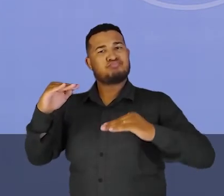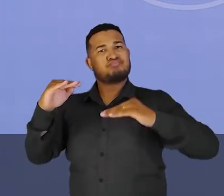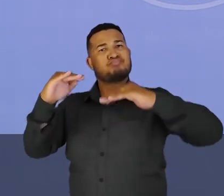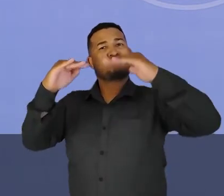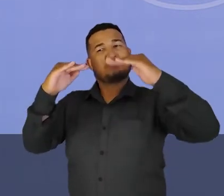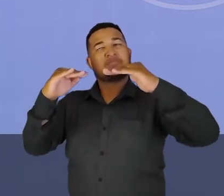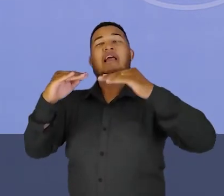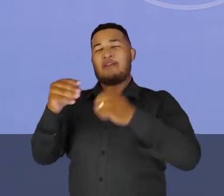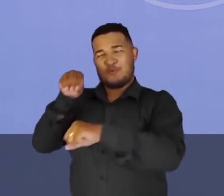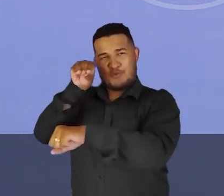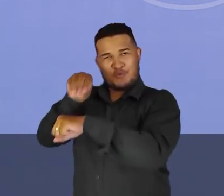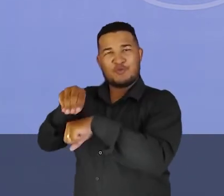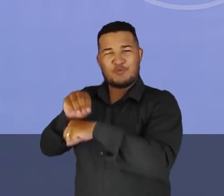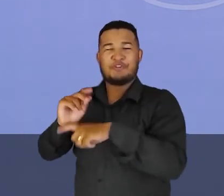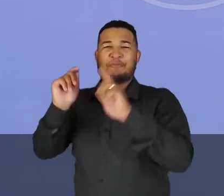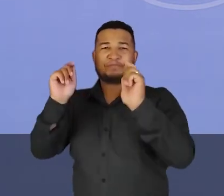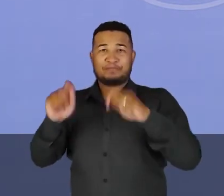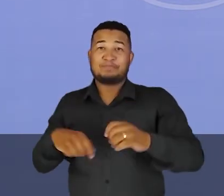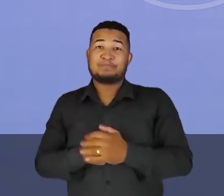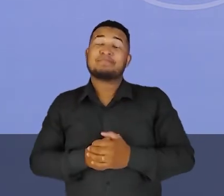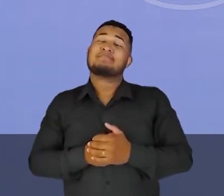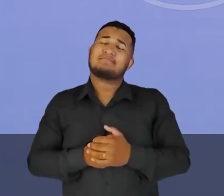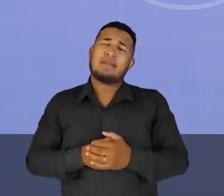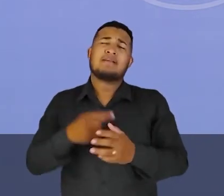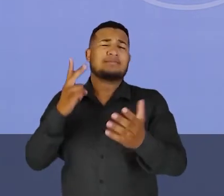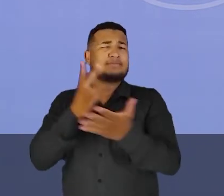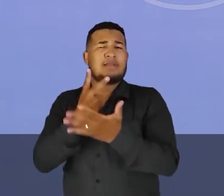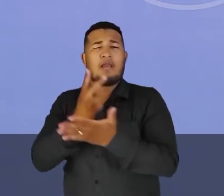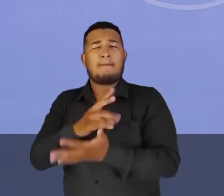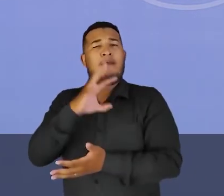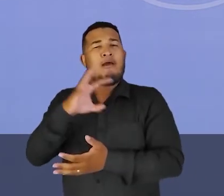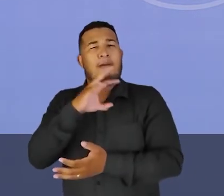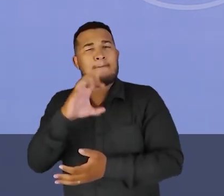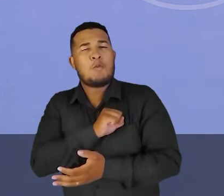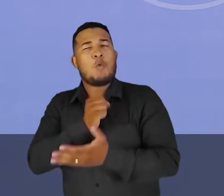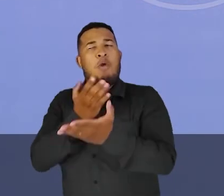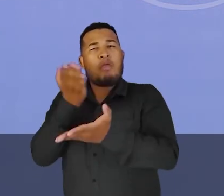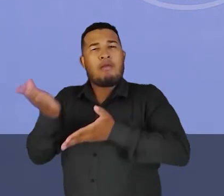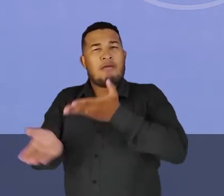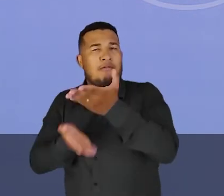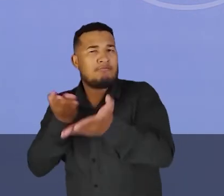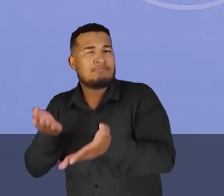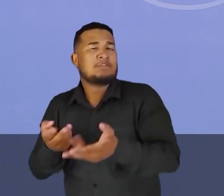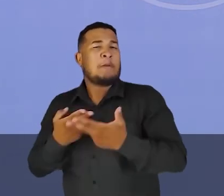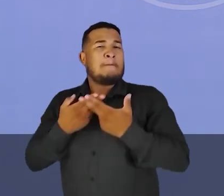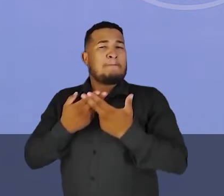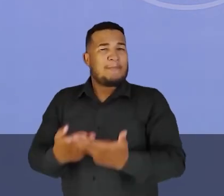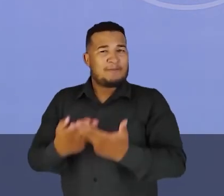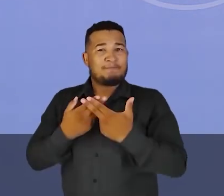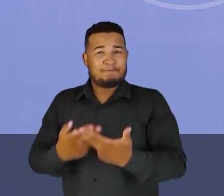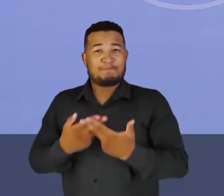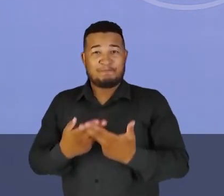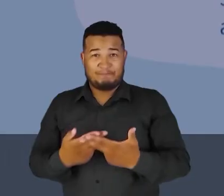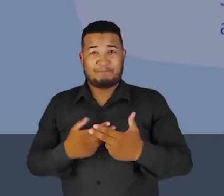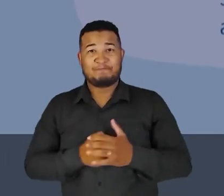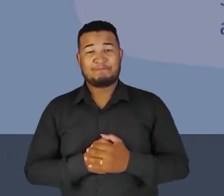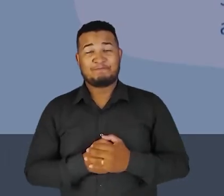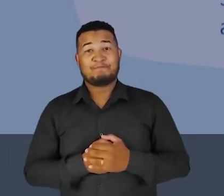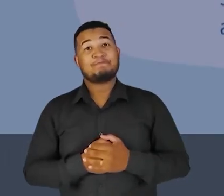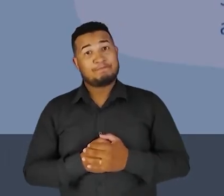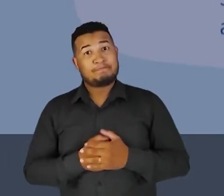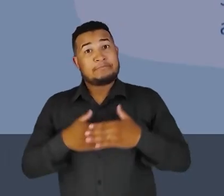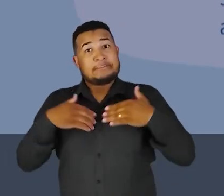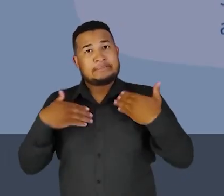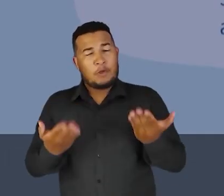nós cuidarmos deles, né? E com todo o amor, com todo o carinho, com toda a paciência.